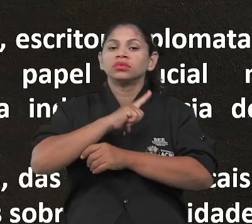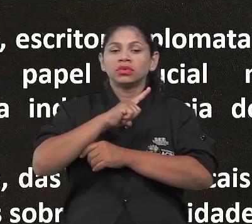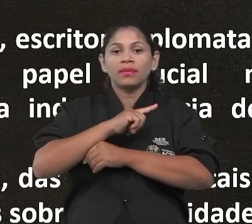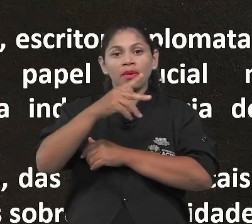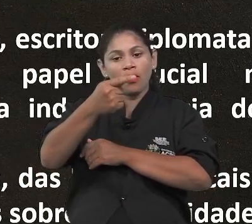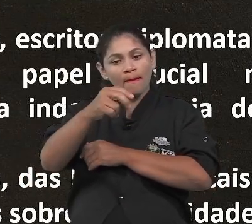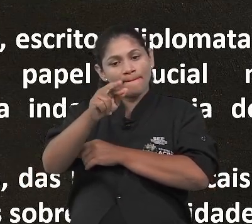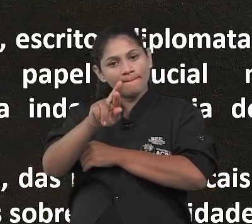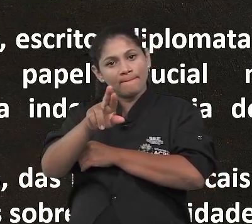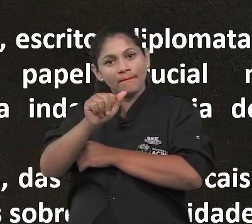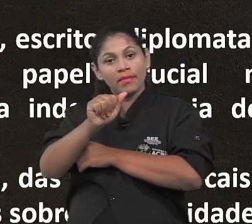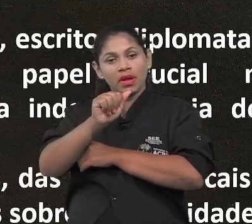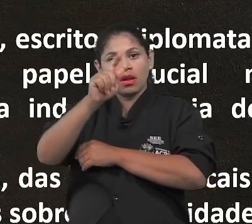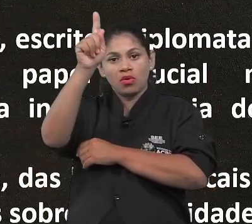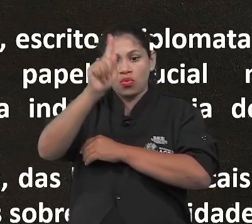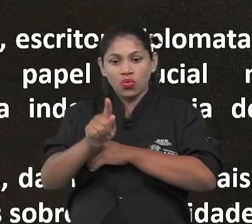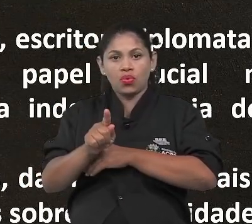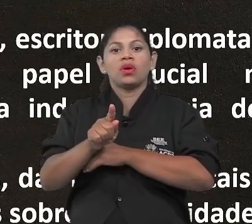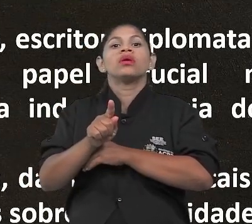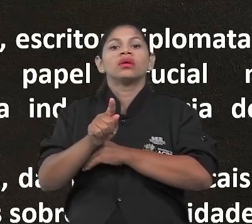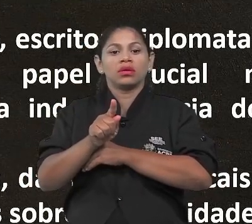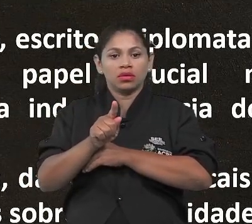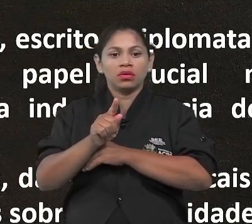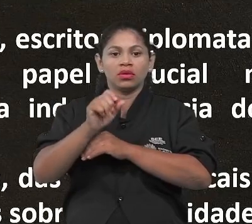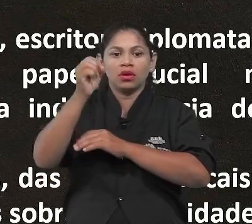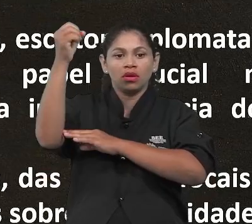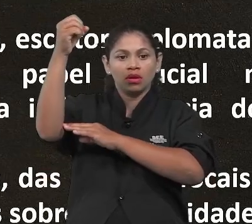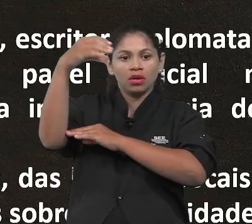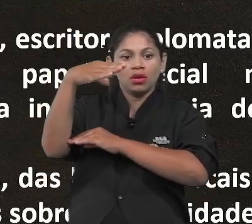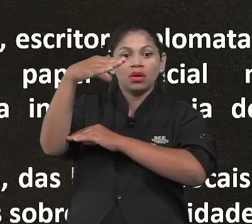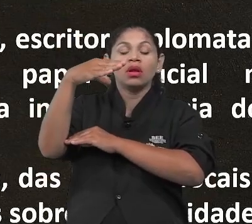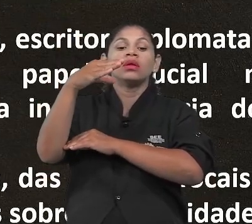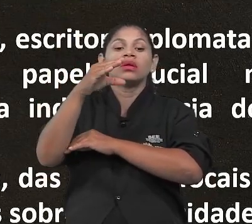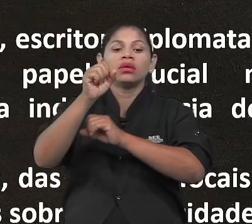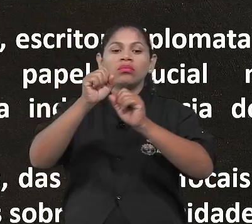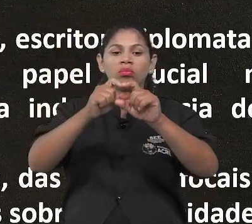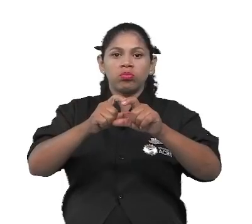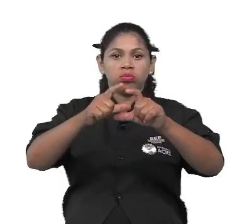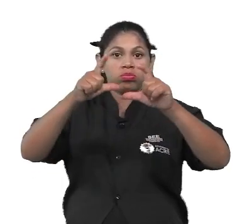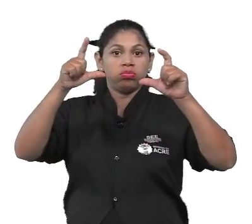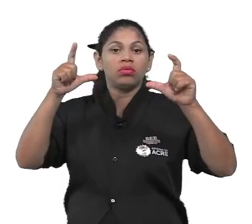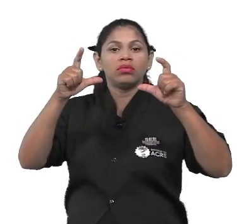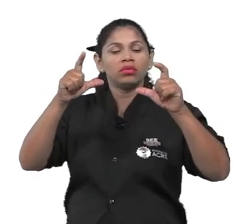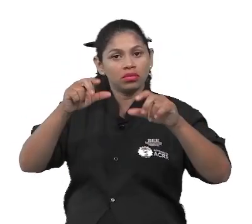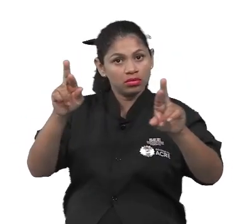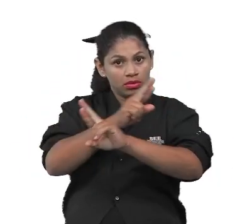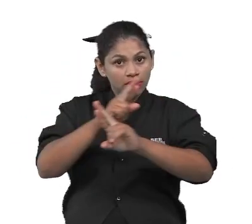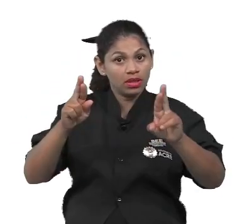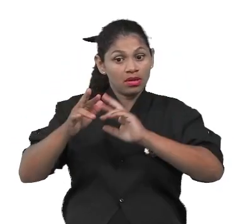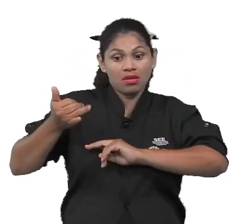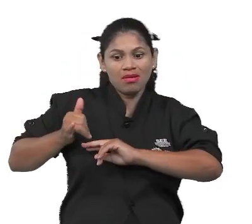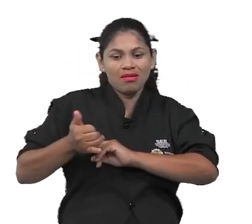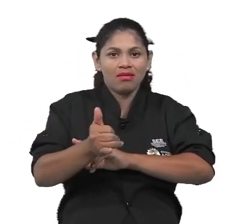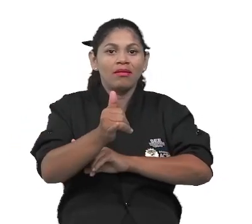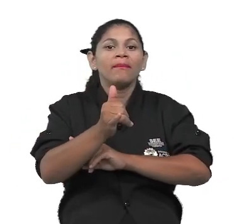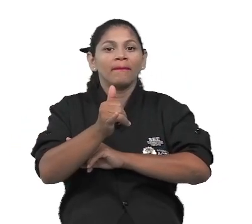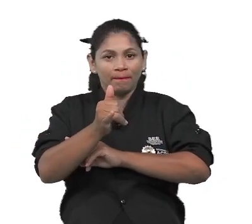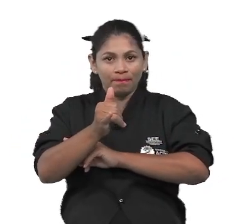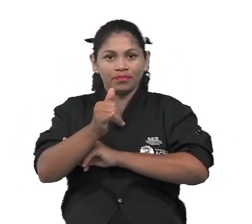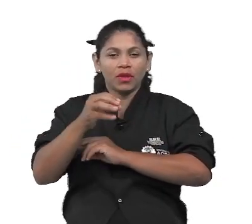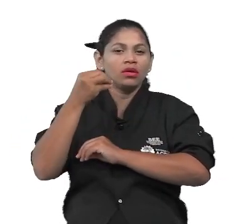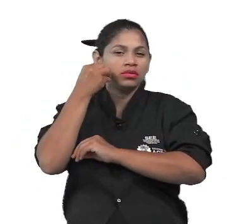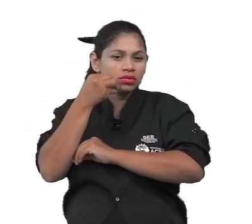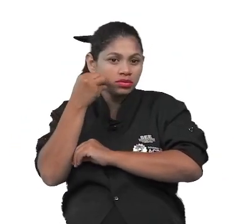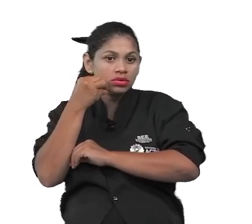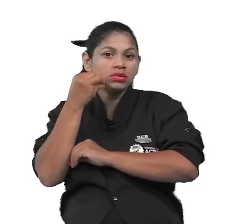a lente bifocal e também fez essas descobertas ali relacionadas à eletricidade. Então, um grande experimento ali